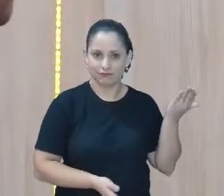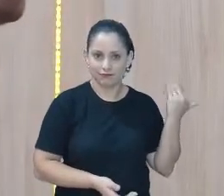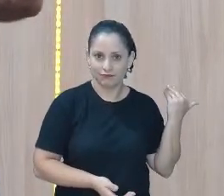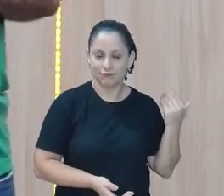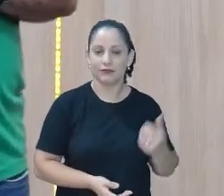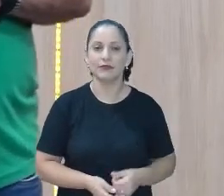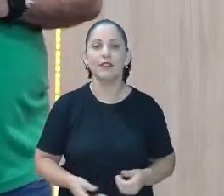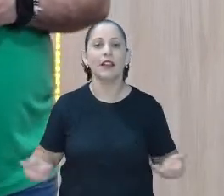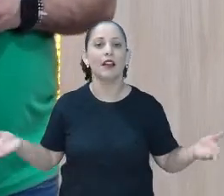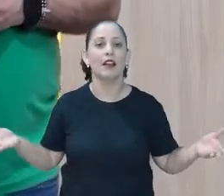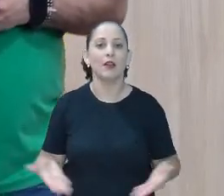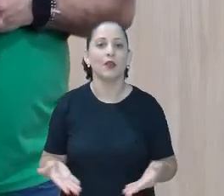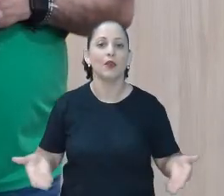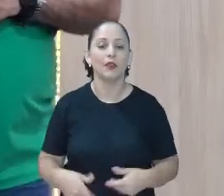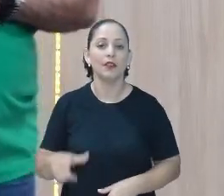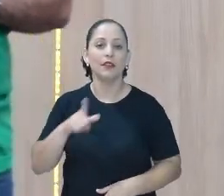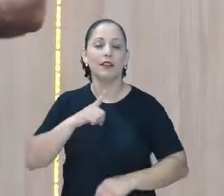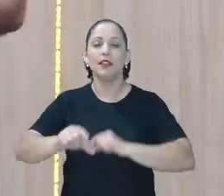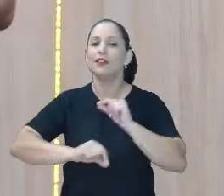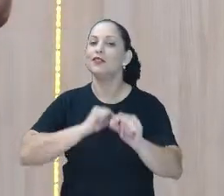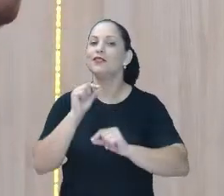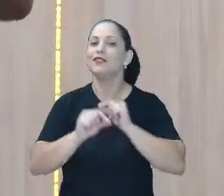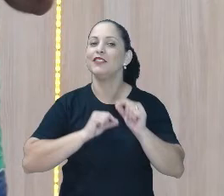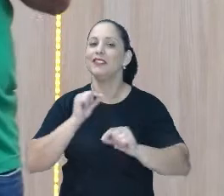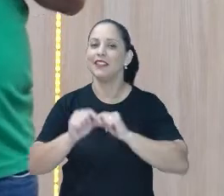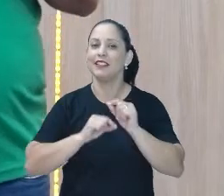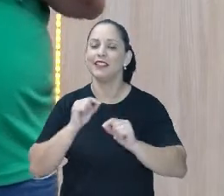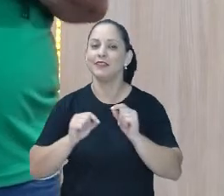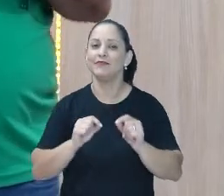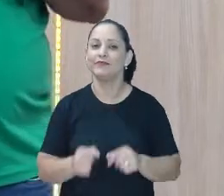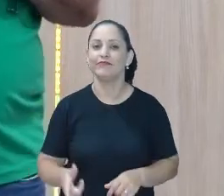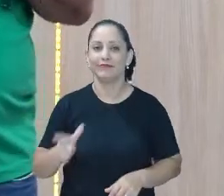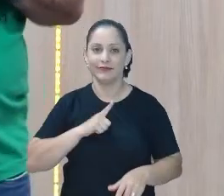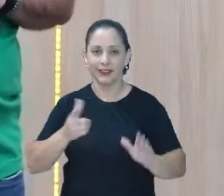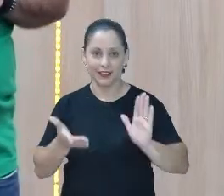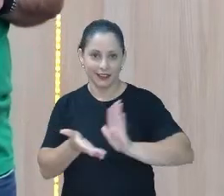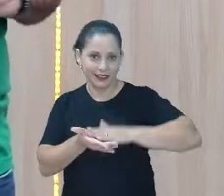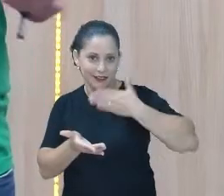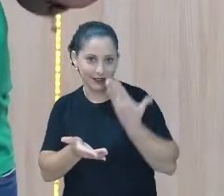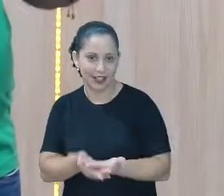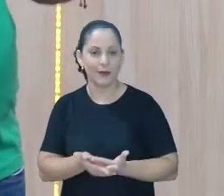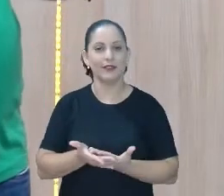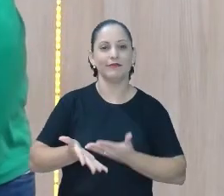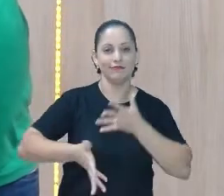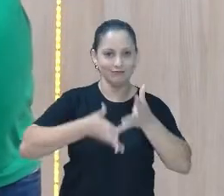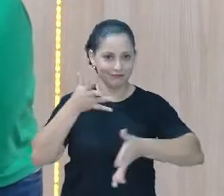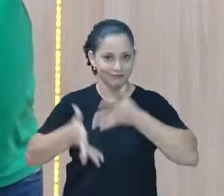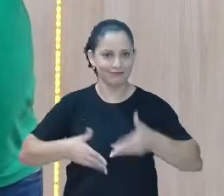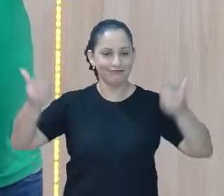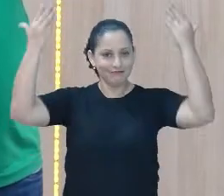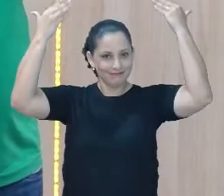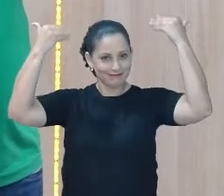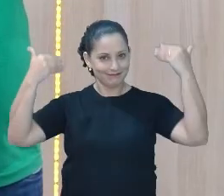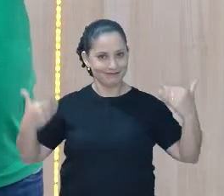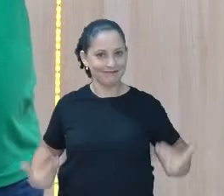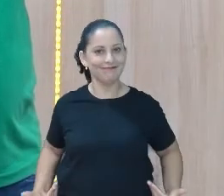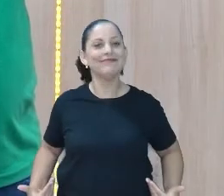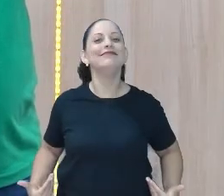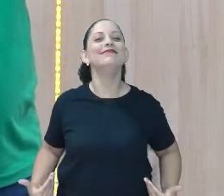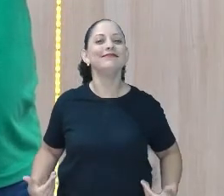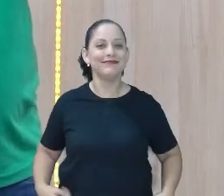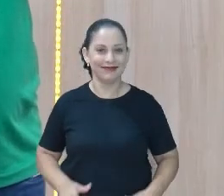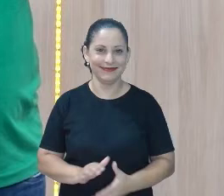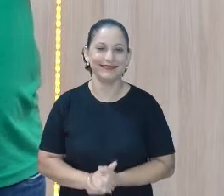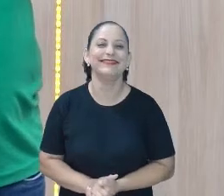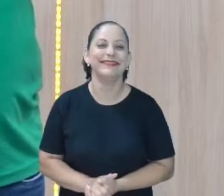E para isso nós contamos hoje com a ajuda da Késia. A Késia está aqui, ó, ela aqui no